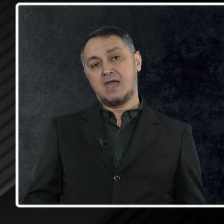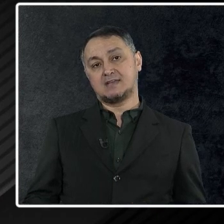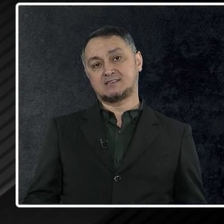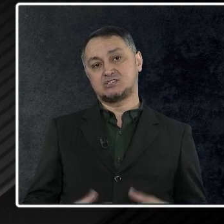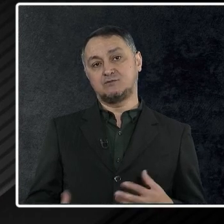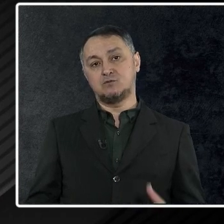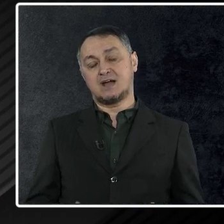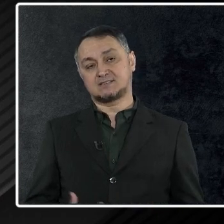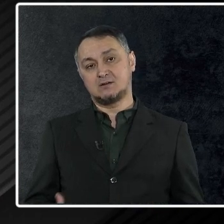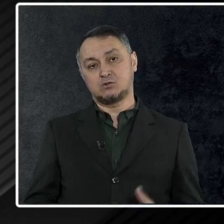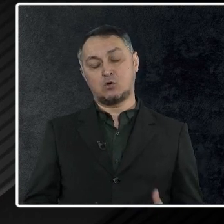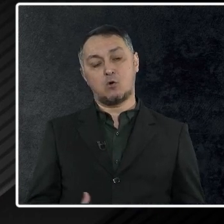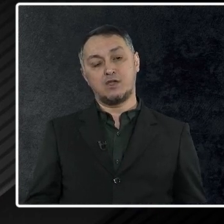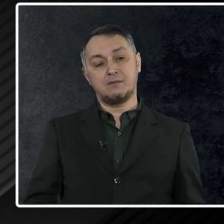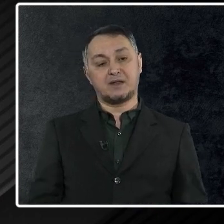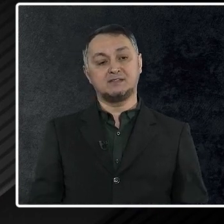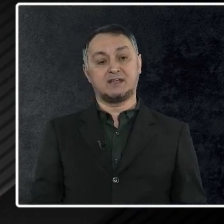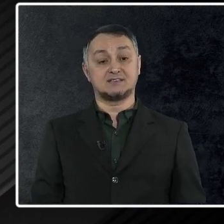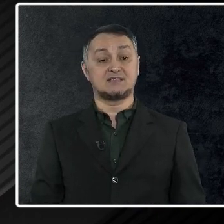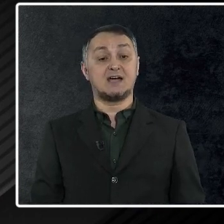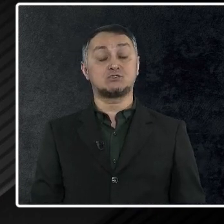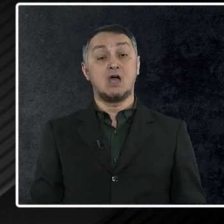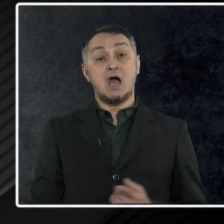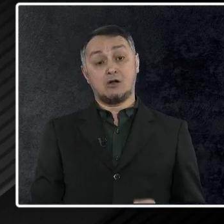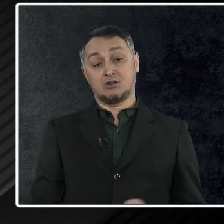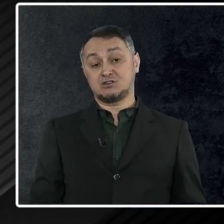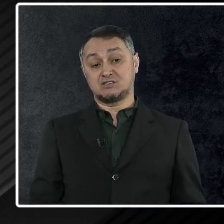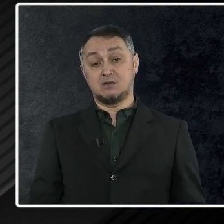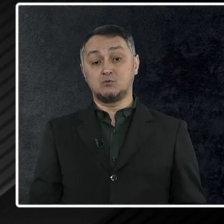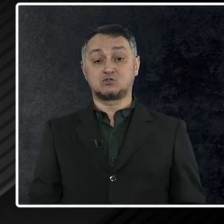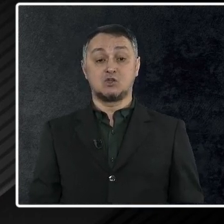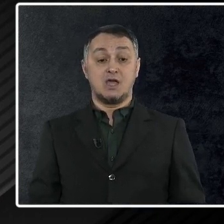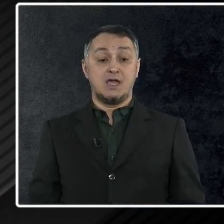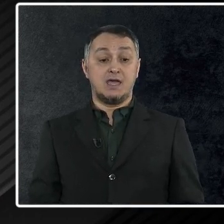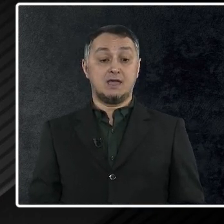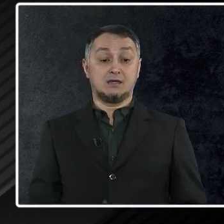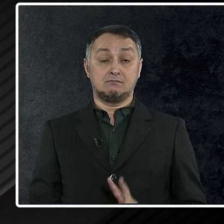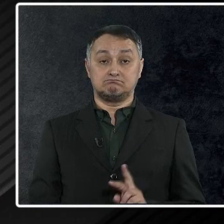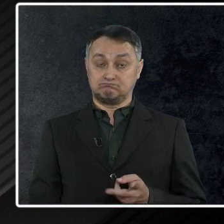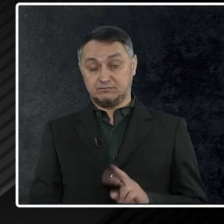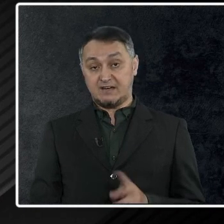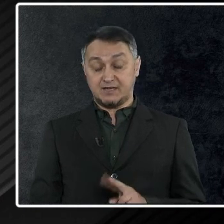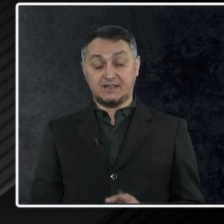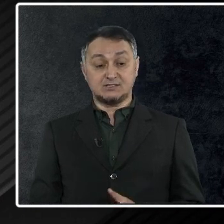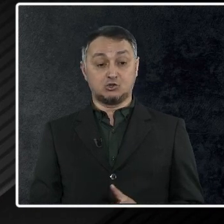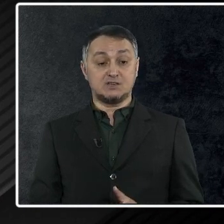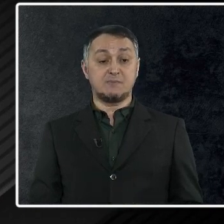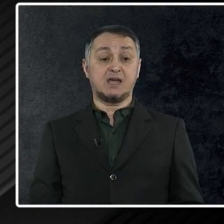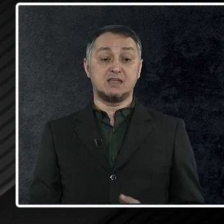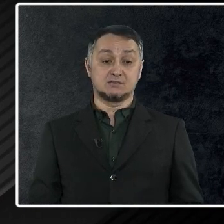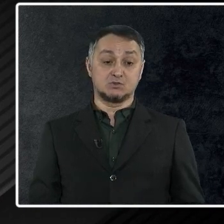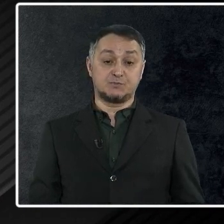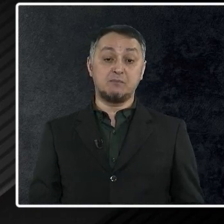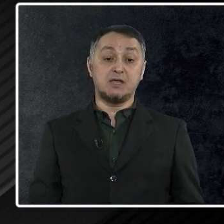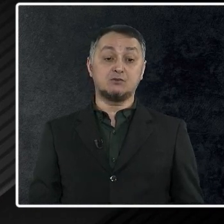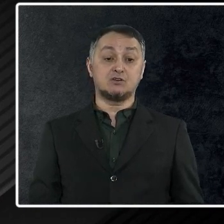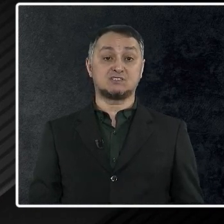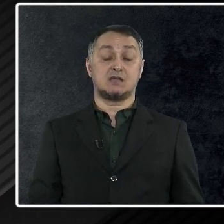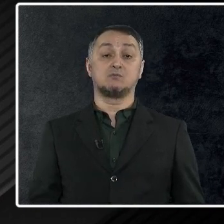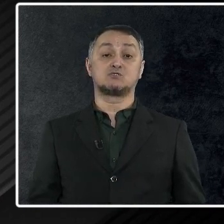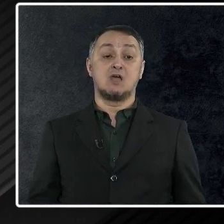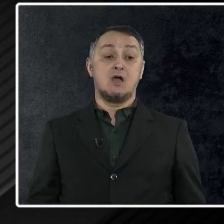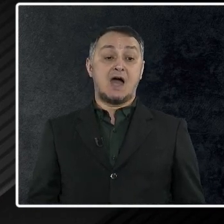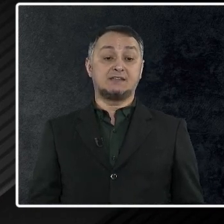seriam essa divulgação que ocorria para interessados, agora nós temos, na verdade, dois mecanismos. Primeiro,